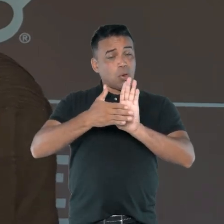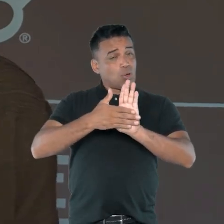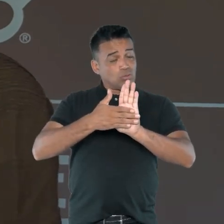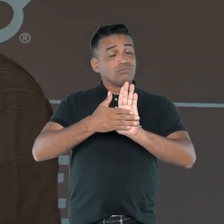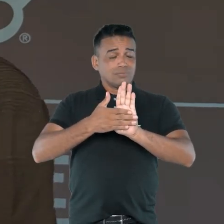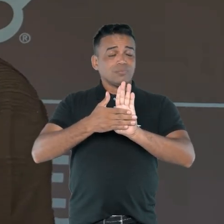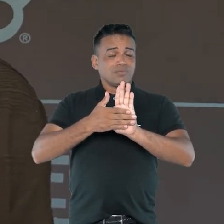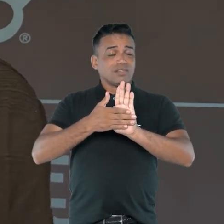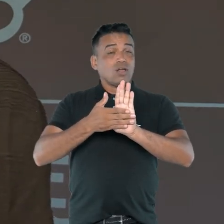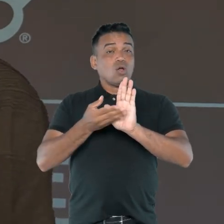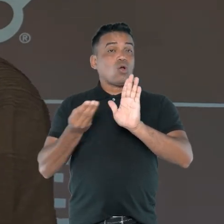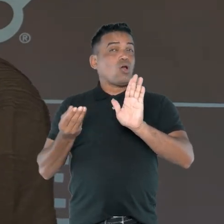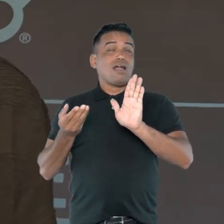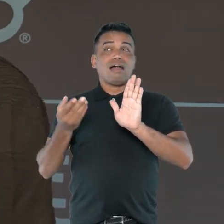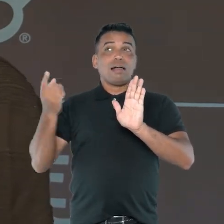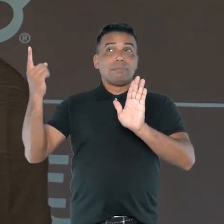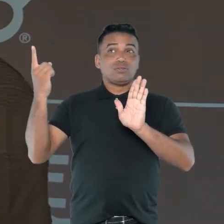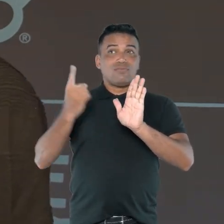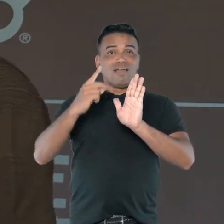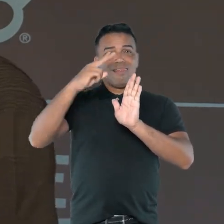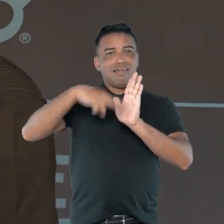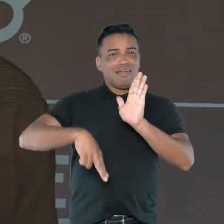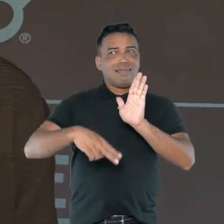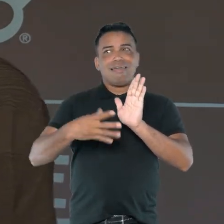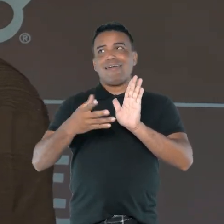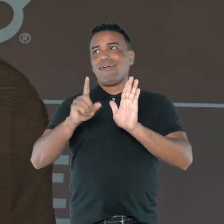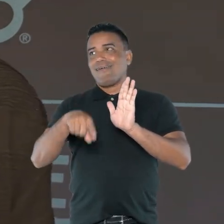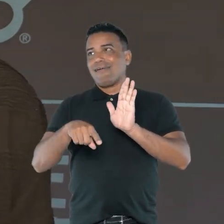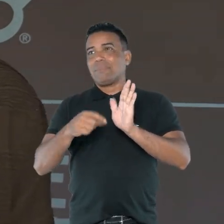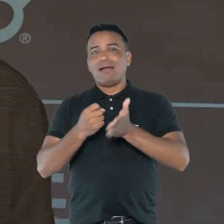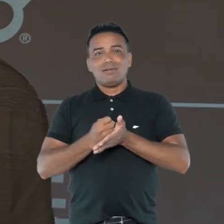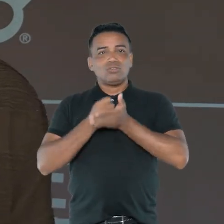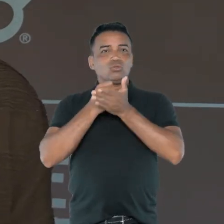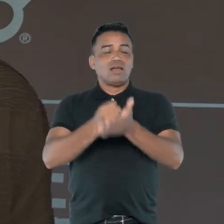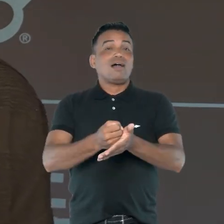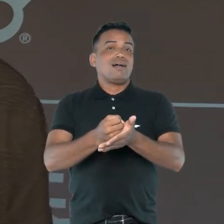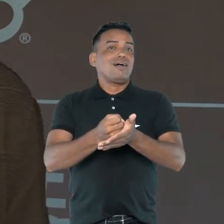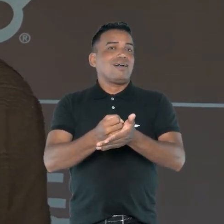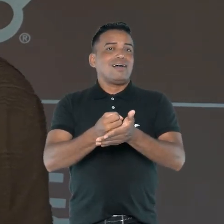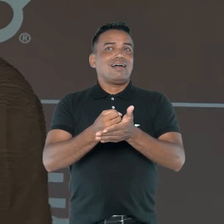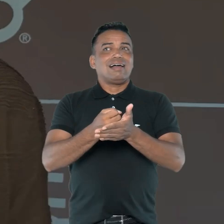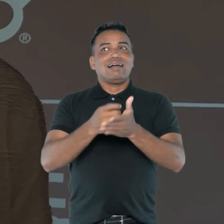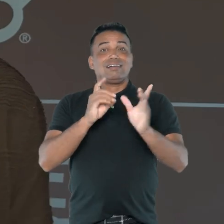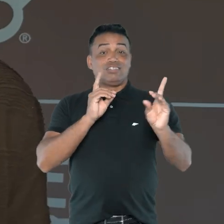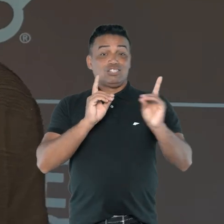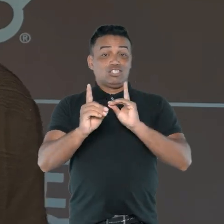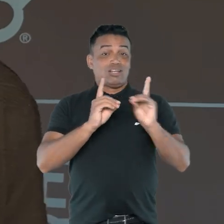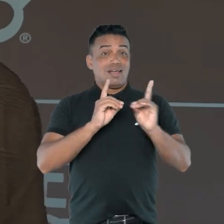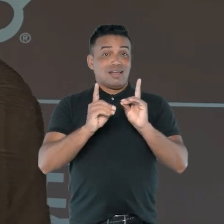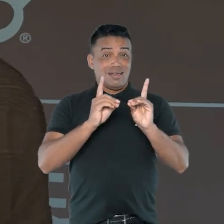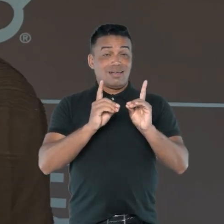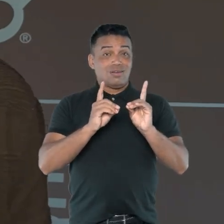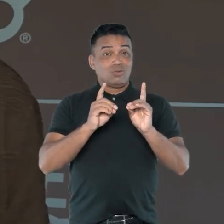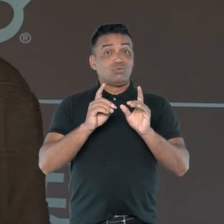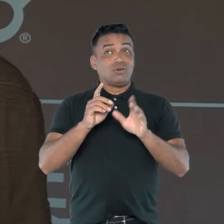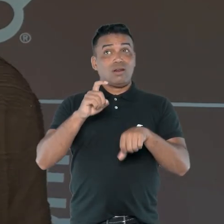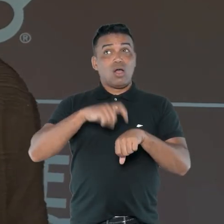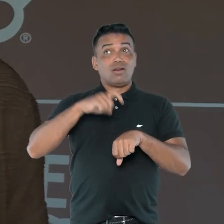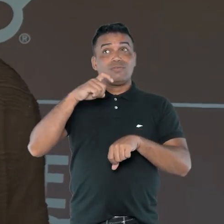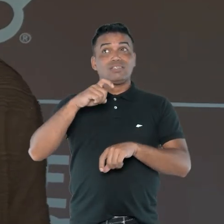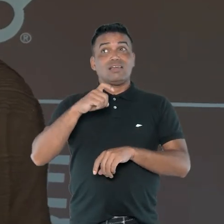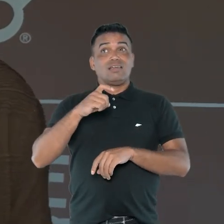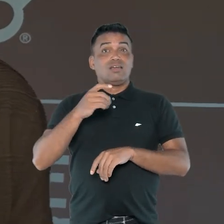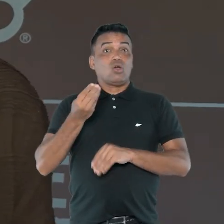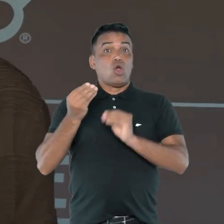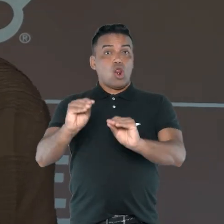se propôs a fazer isso, a trazer o leitor para ajudar na construção de diálogos, dos silêncios